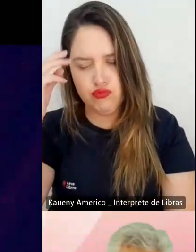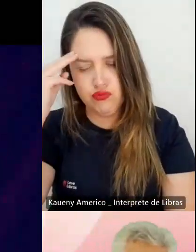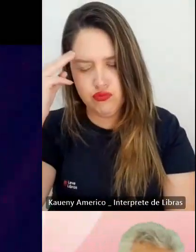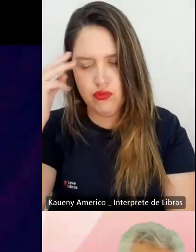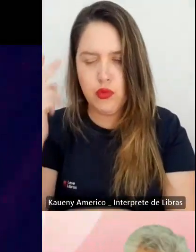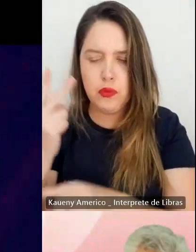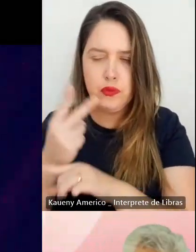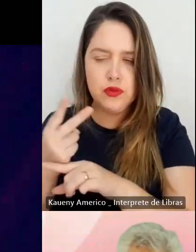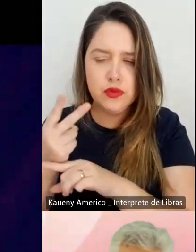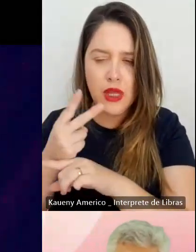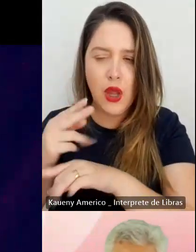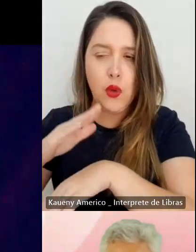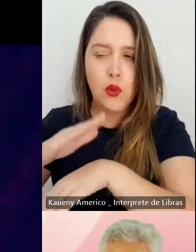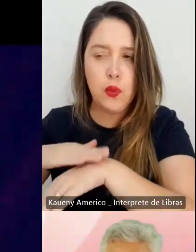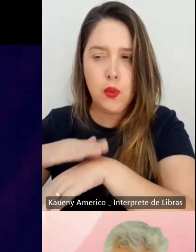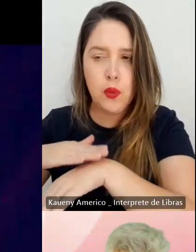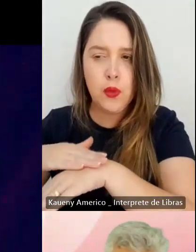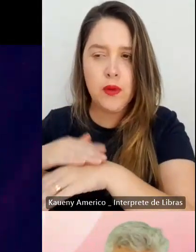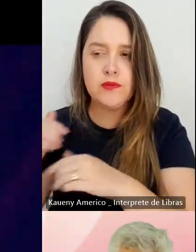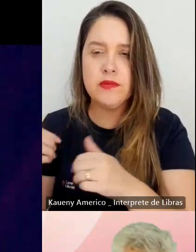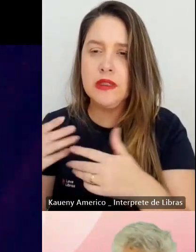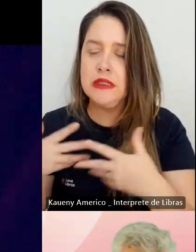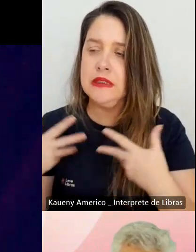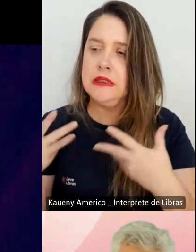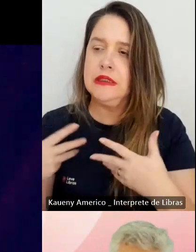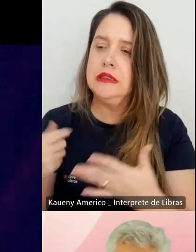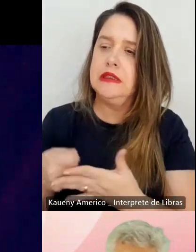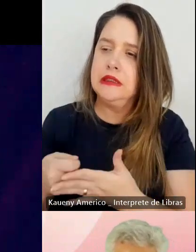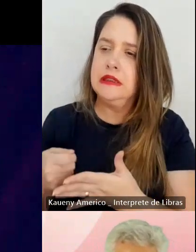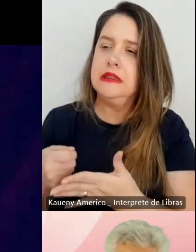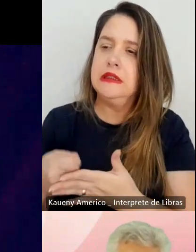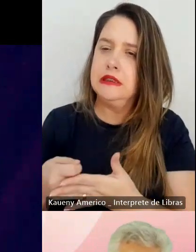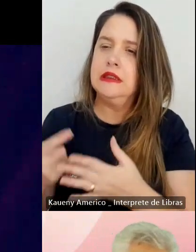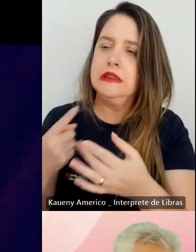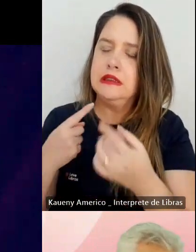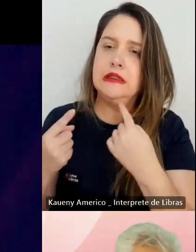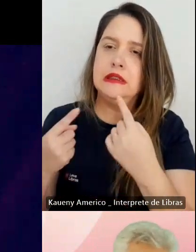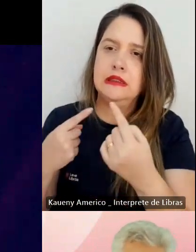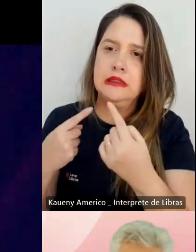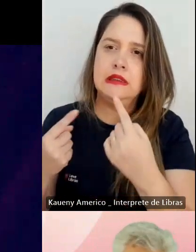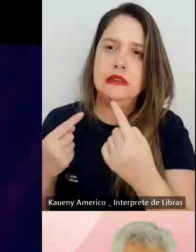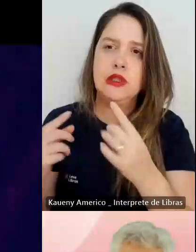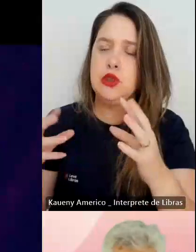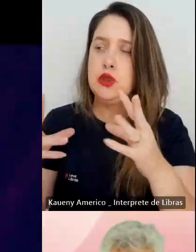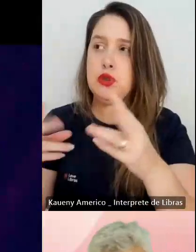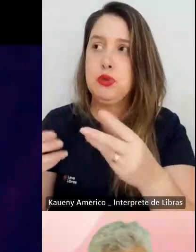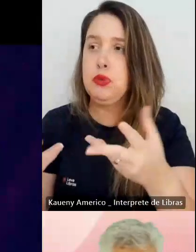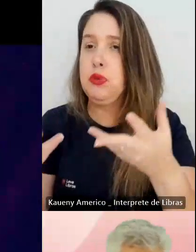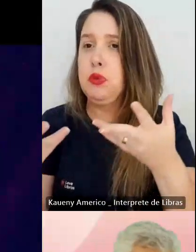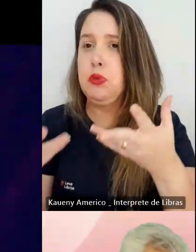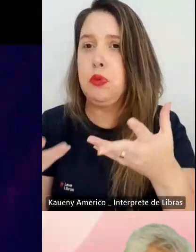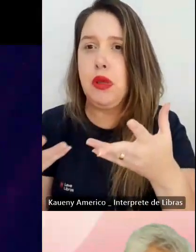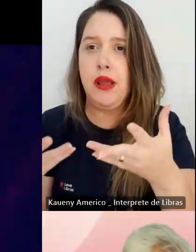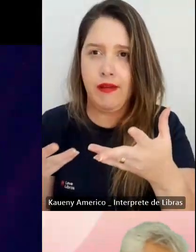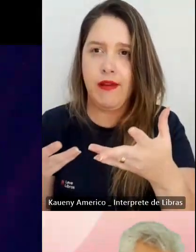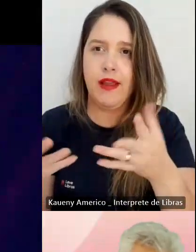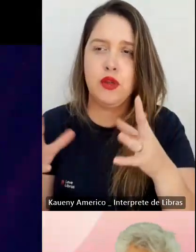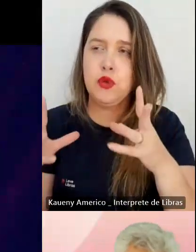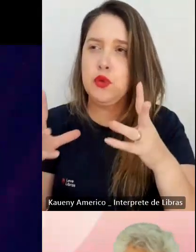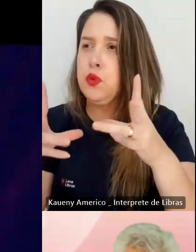para o lazer, aquela exigência que a gente estava conversando de tudo querem que a gente esteja ocupado, tudo querem que a gente